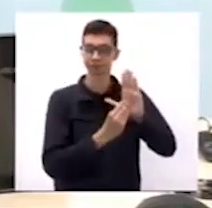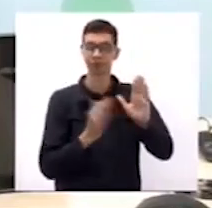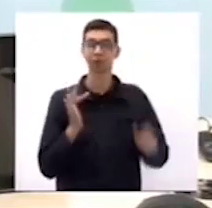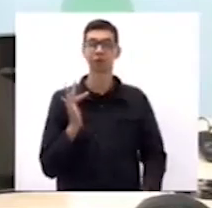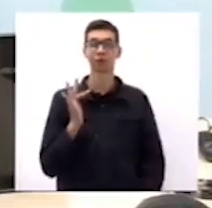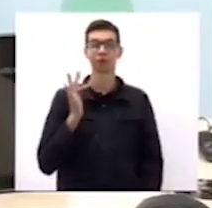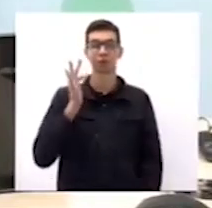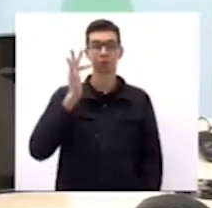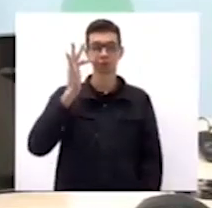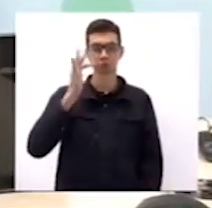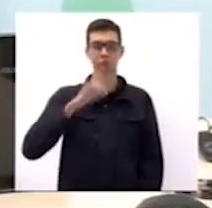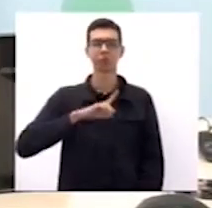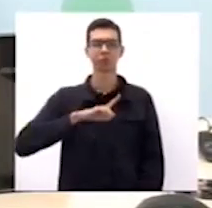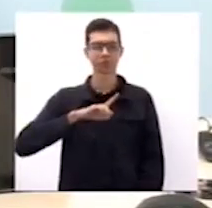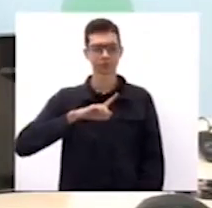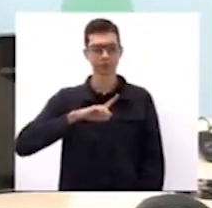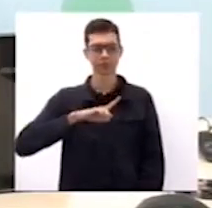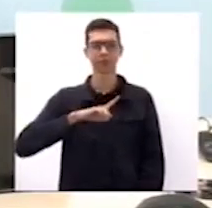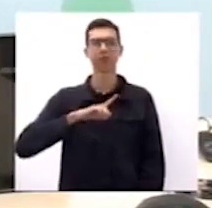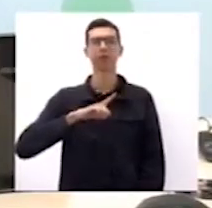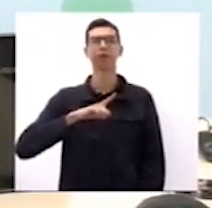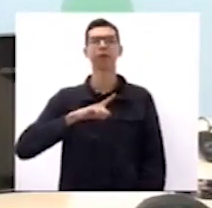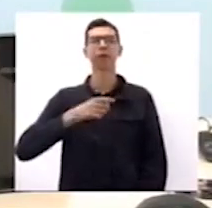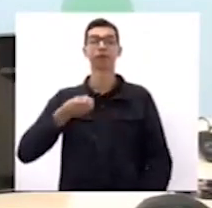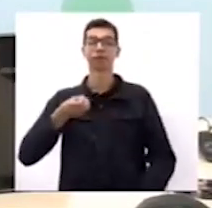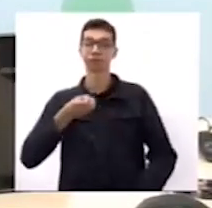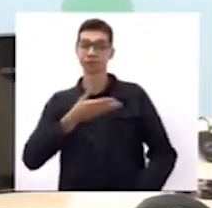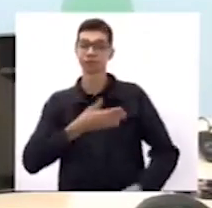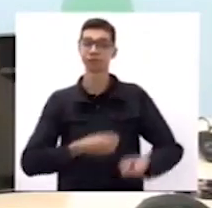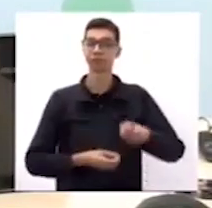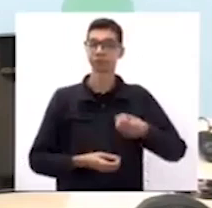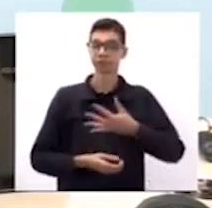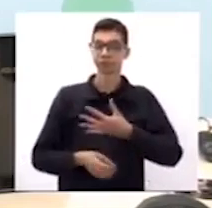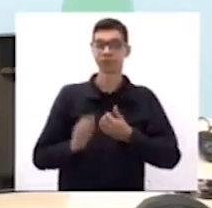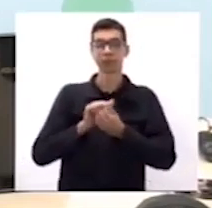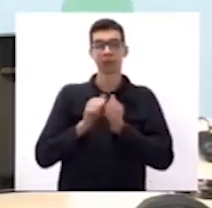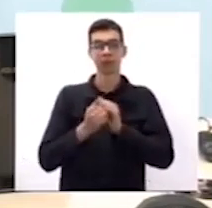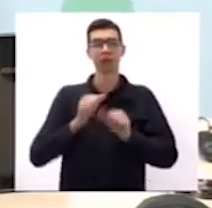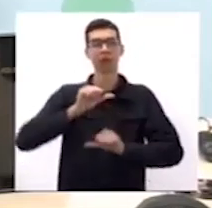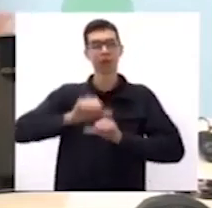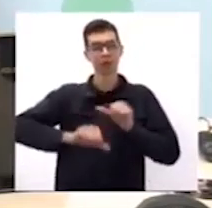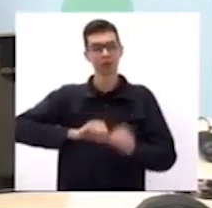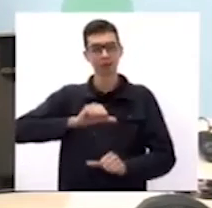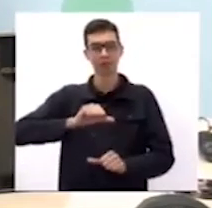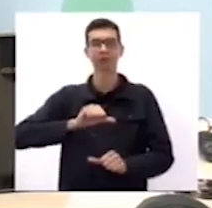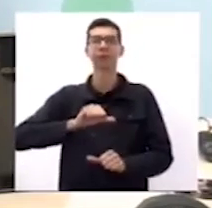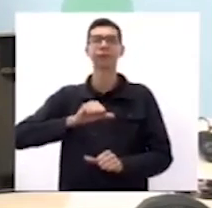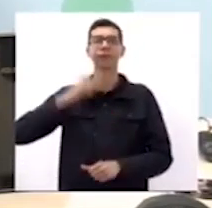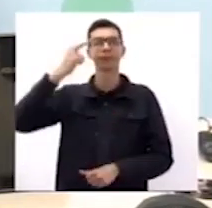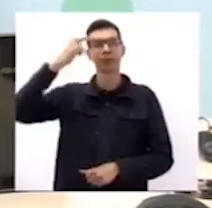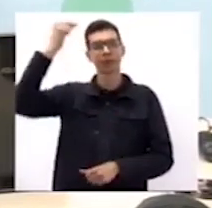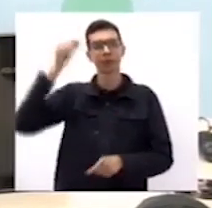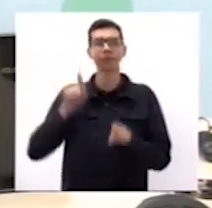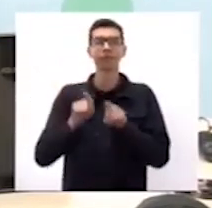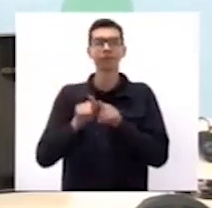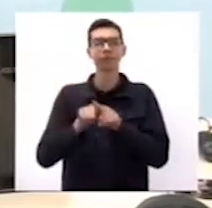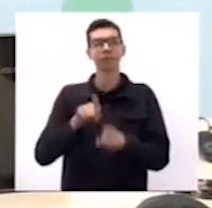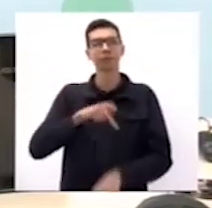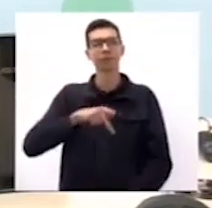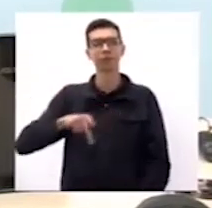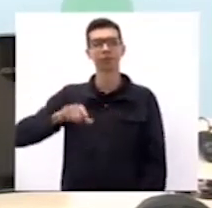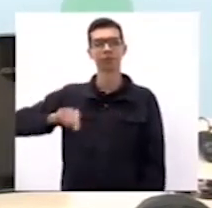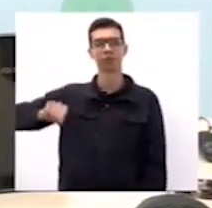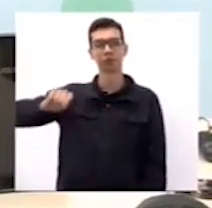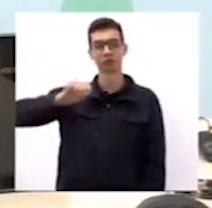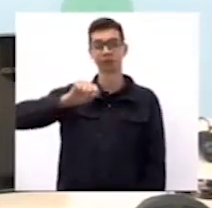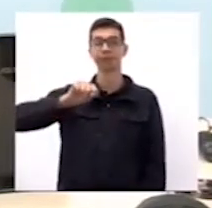reproduzidas, atualizadas e sistematizadas tanto na academia quanto pelos professores. Então, a gente tendo